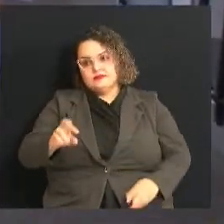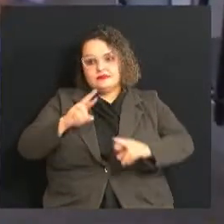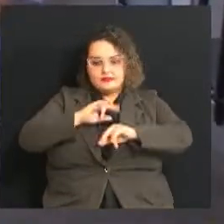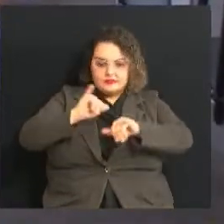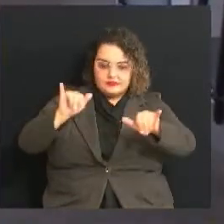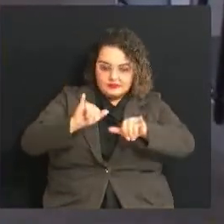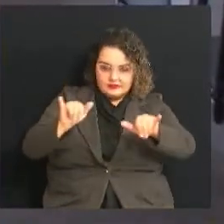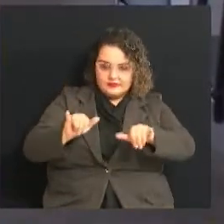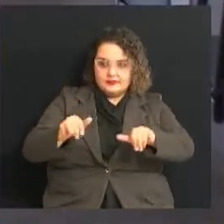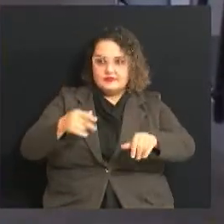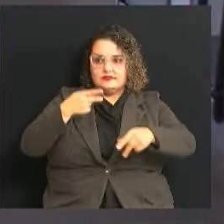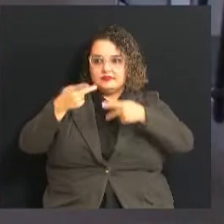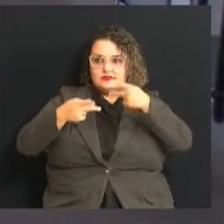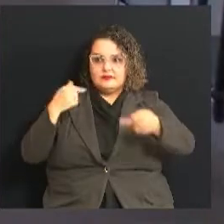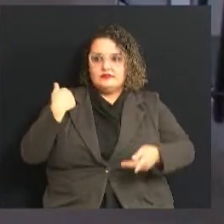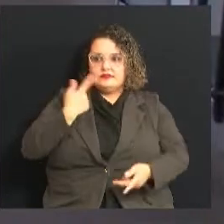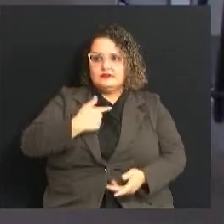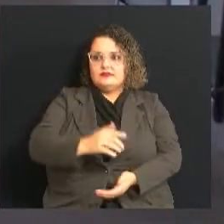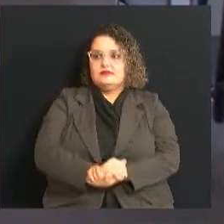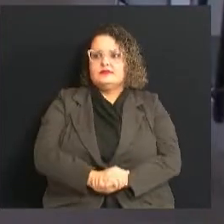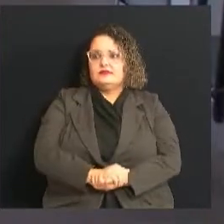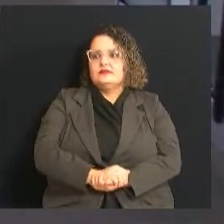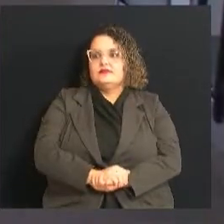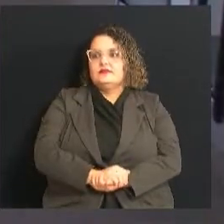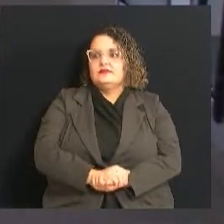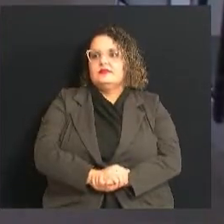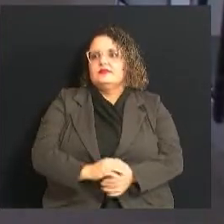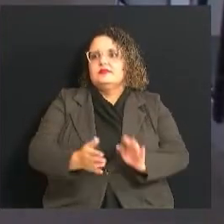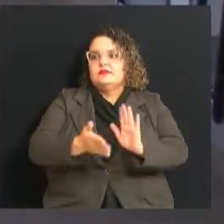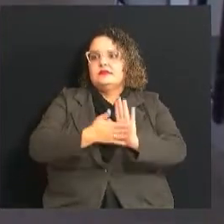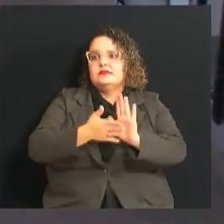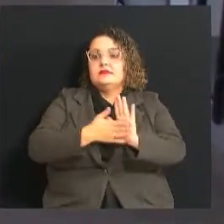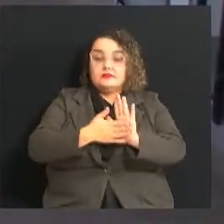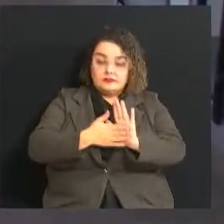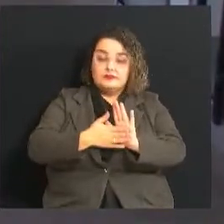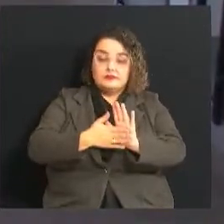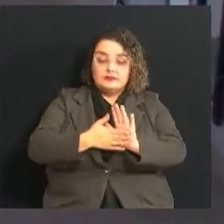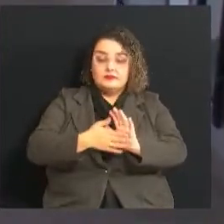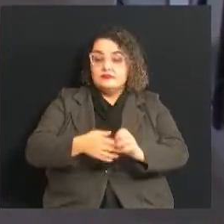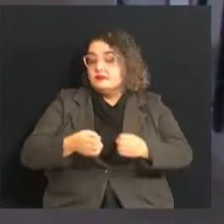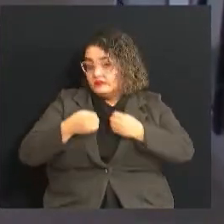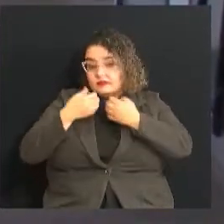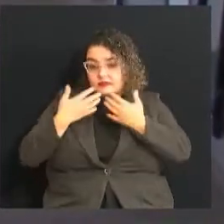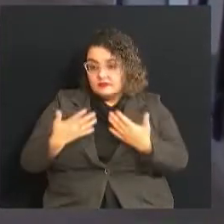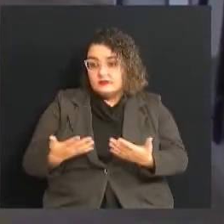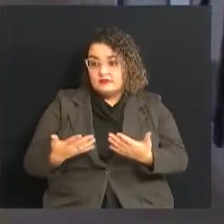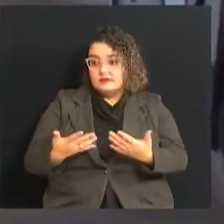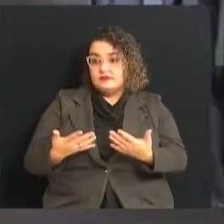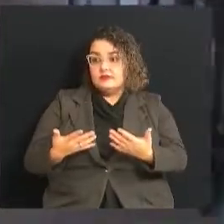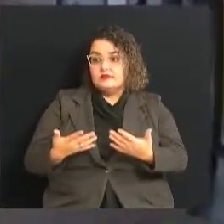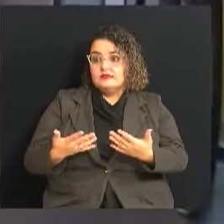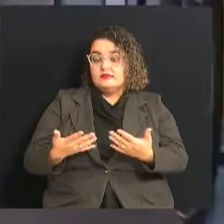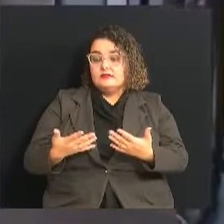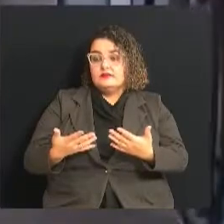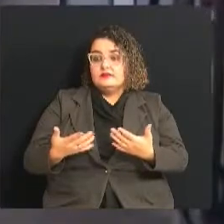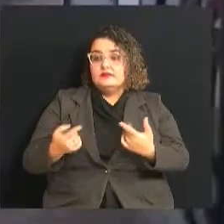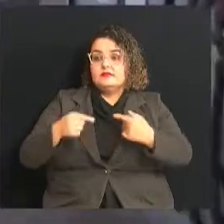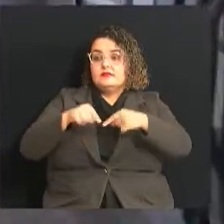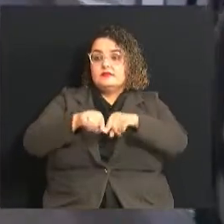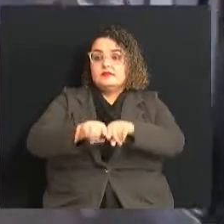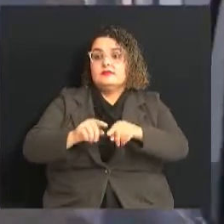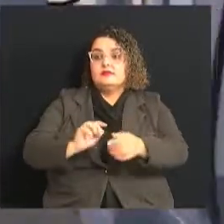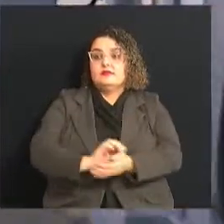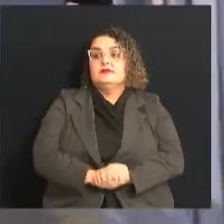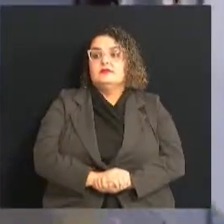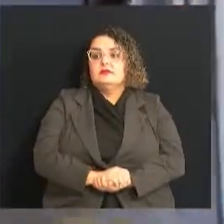favor. Então, é uma atitude nobre, uma ação nobre, né? Em alguma composição de parceria. A